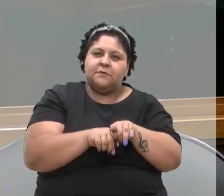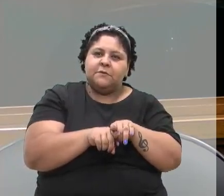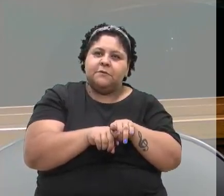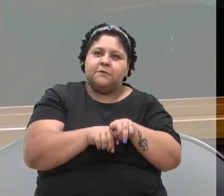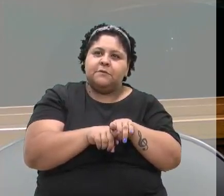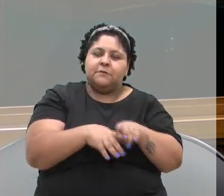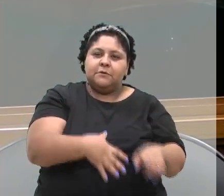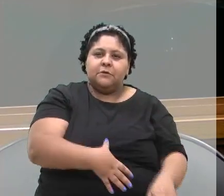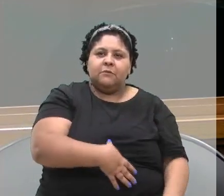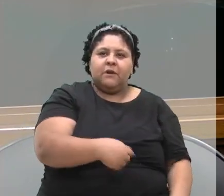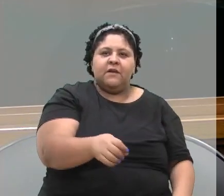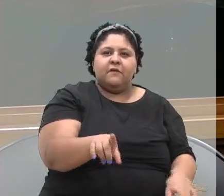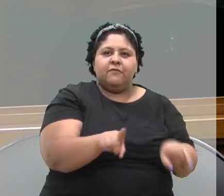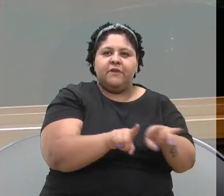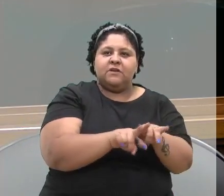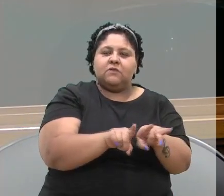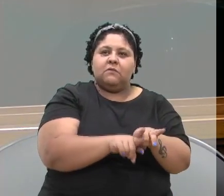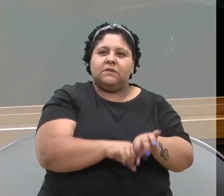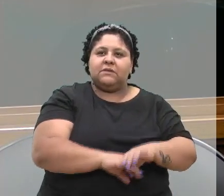médico.